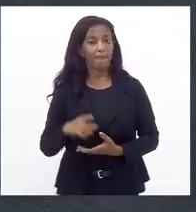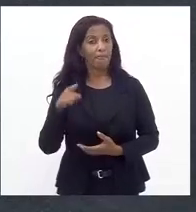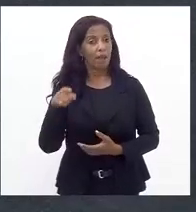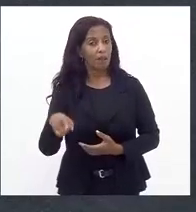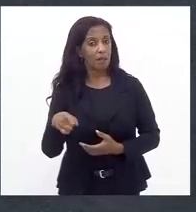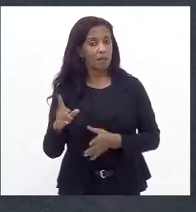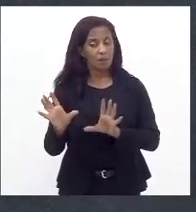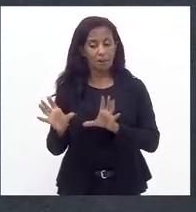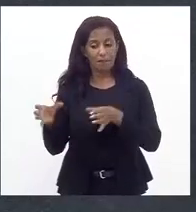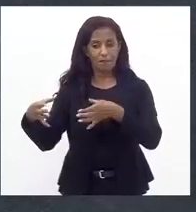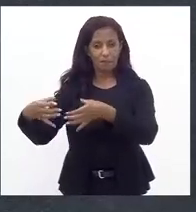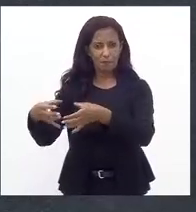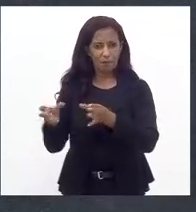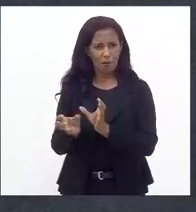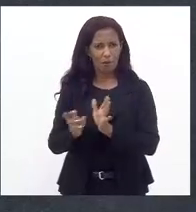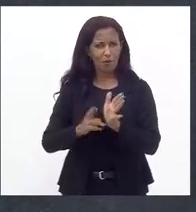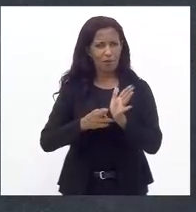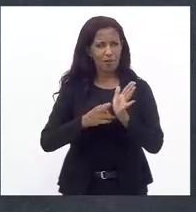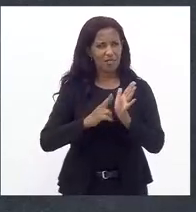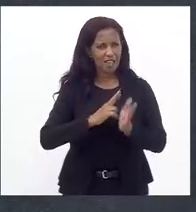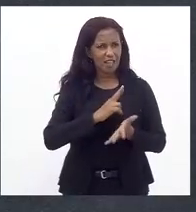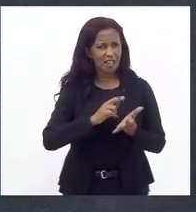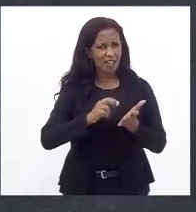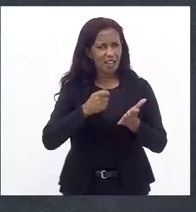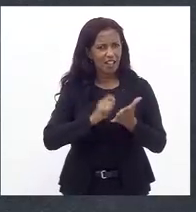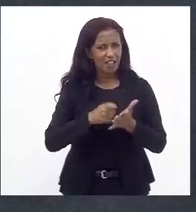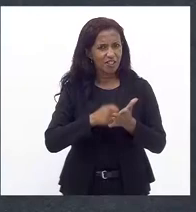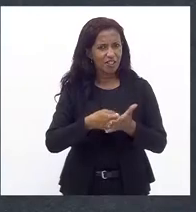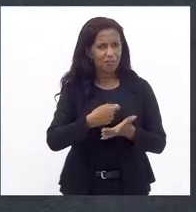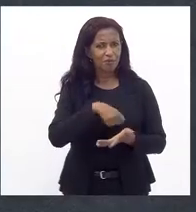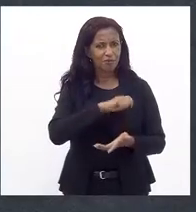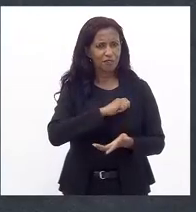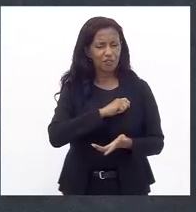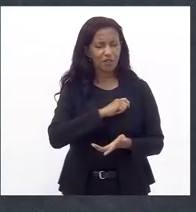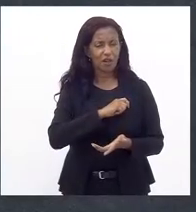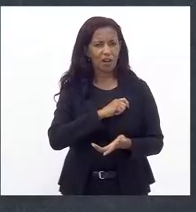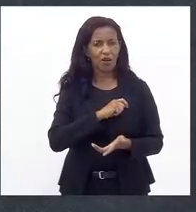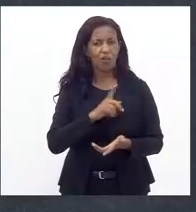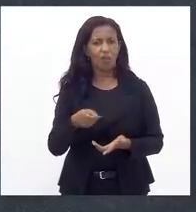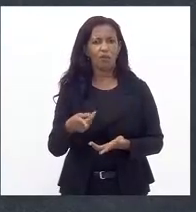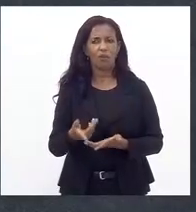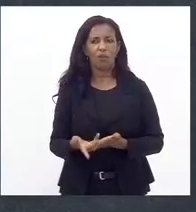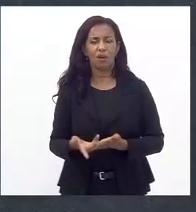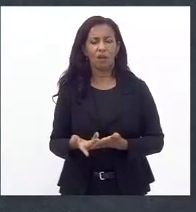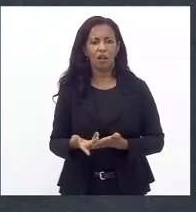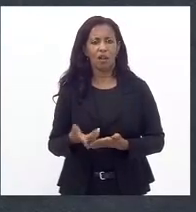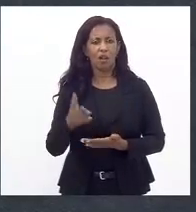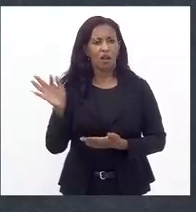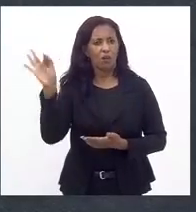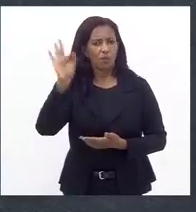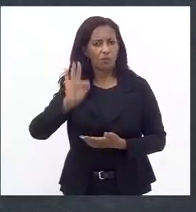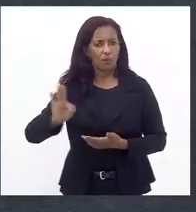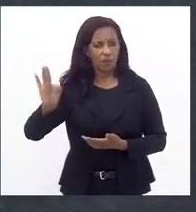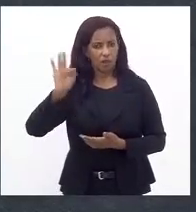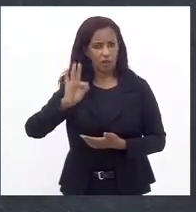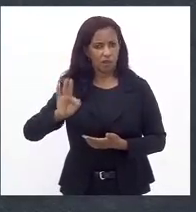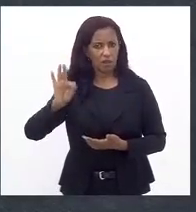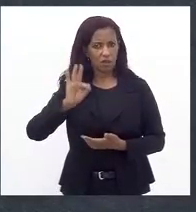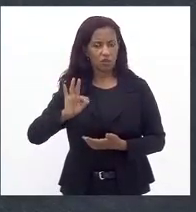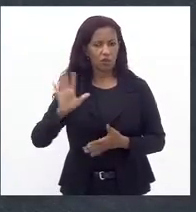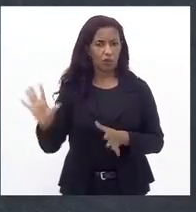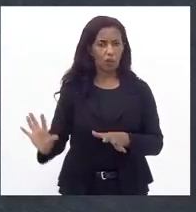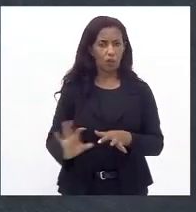essa bomba-relógio com esse regime de recuperação fiscal submetendo o estado do Rio de Janeiro a um ente federativo ao